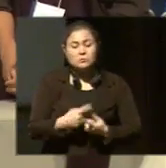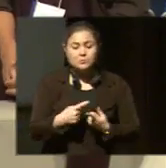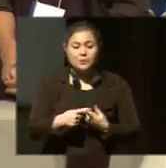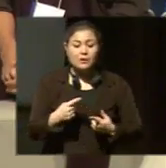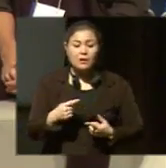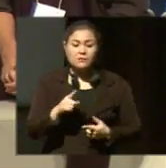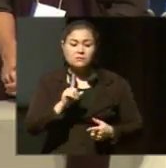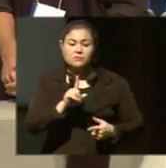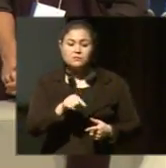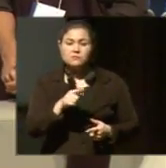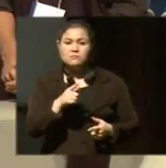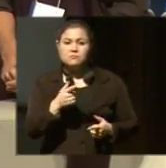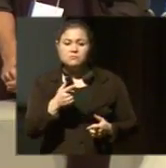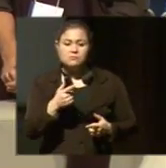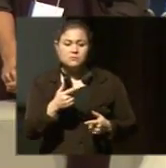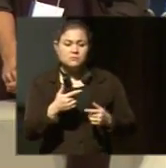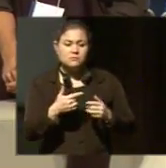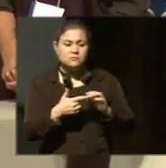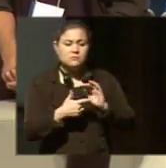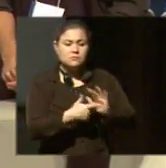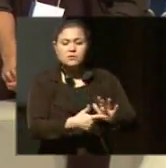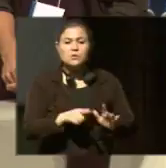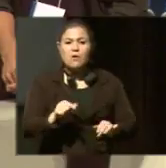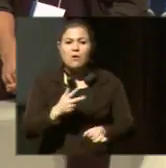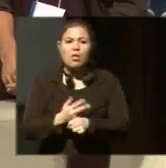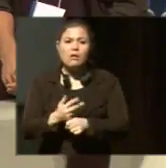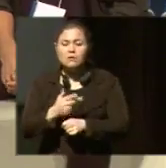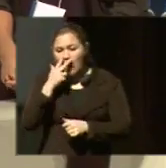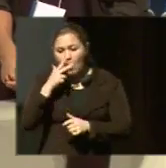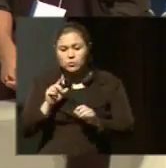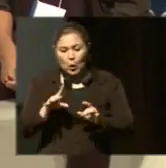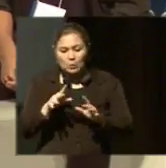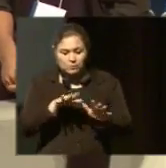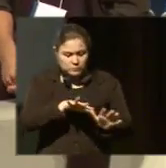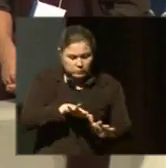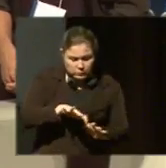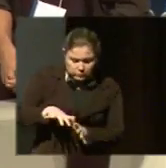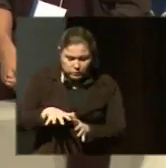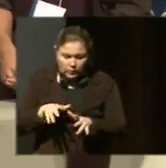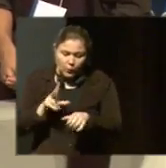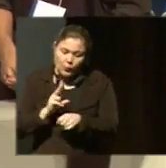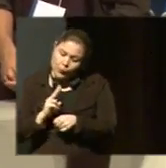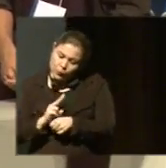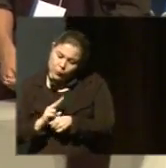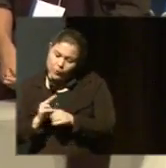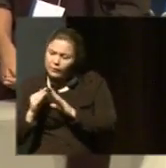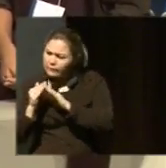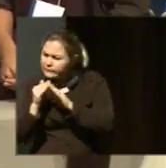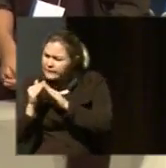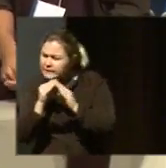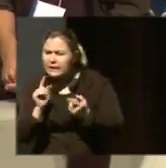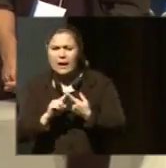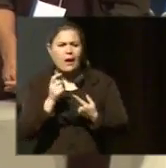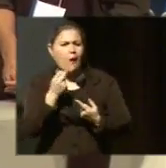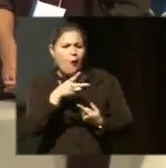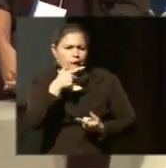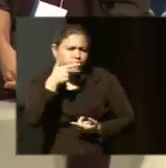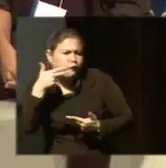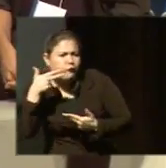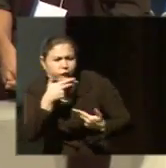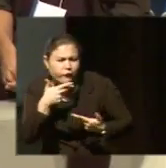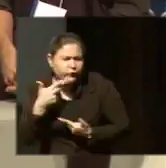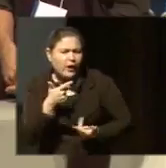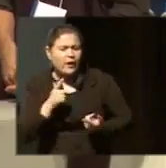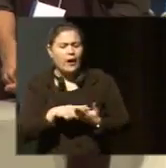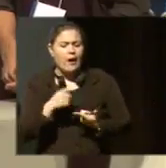eles não demonstram. Eles demonstram que o idoso é aquele que fica sentado no canto cuidando a vizinhança, ou fofocando,